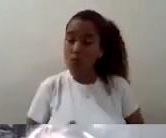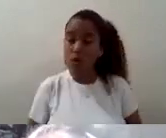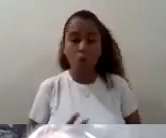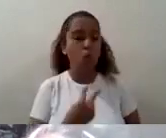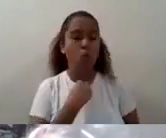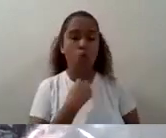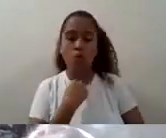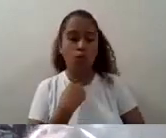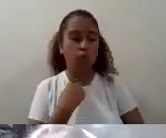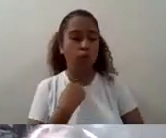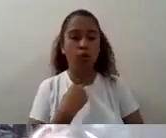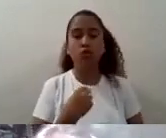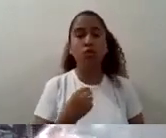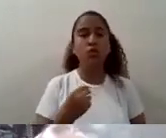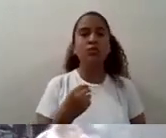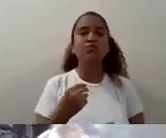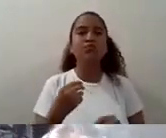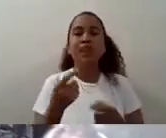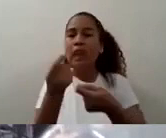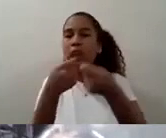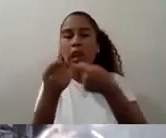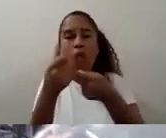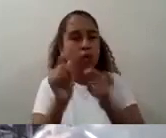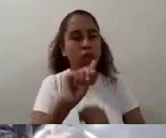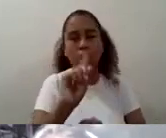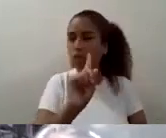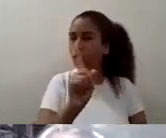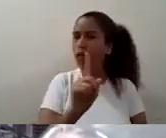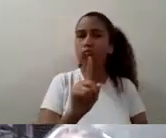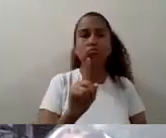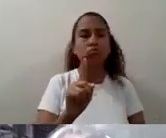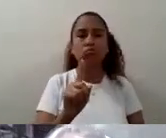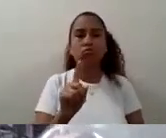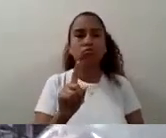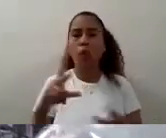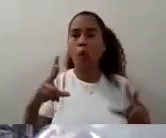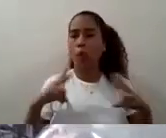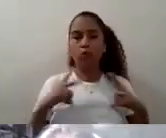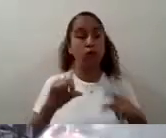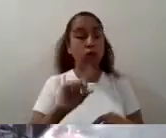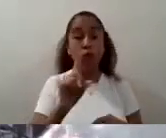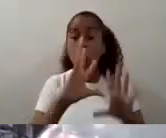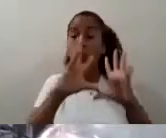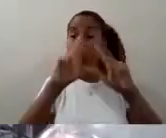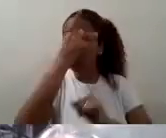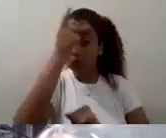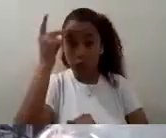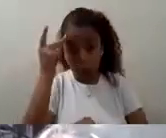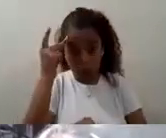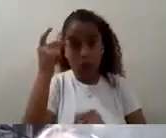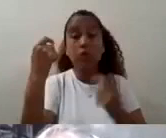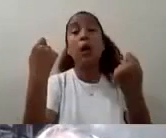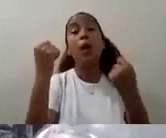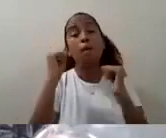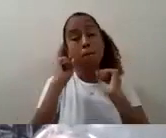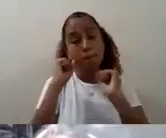menos privatizados, porque todas as pessoas, sejam elas ricas ou pobres, devem ter